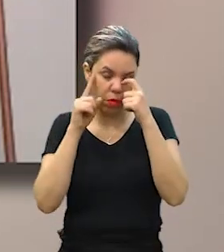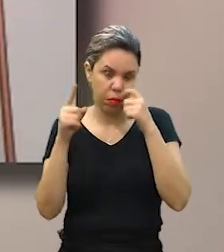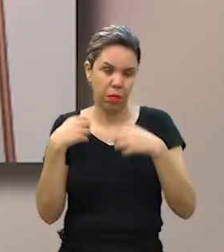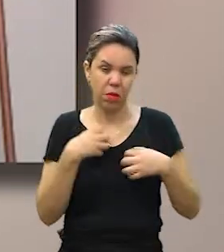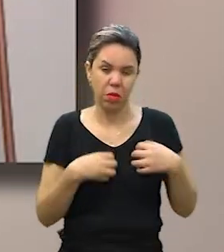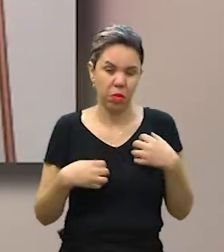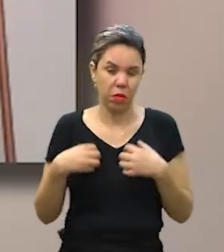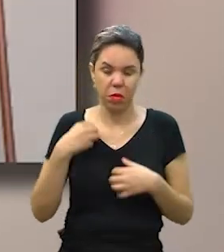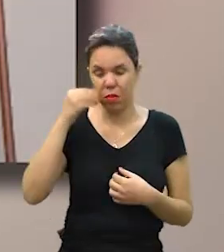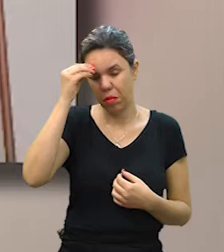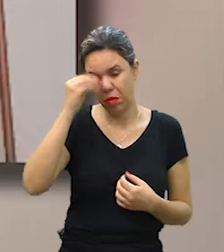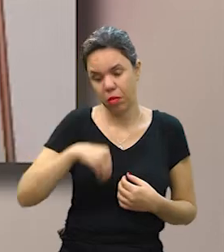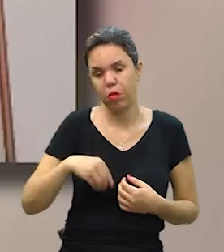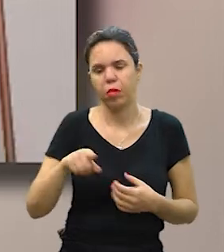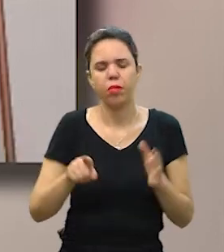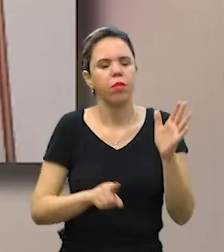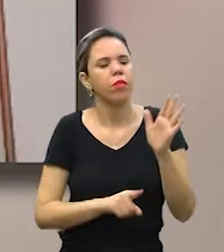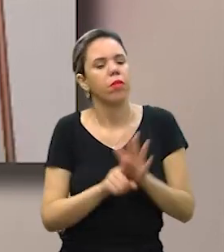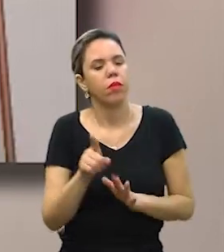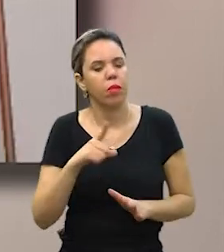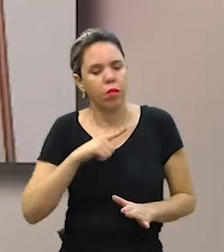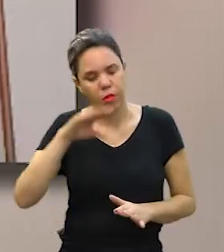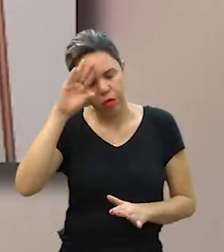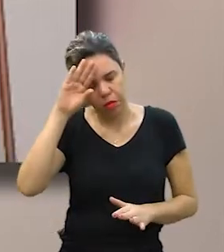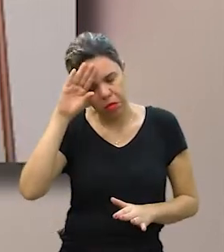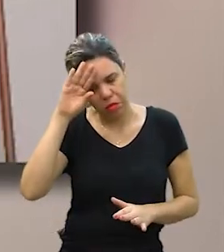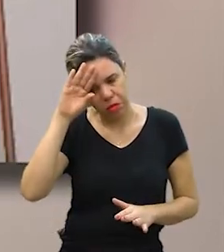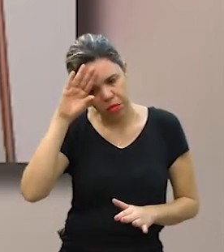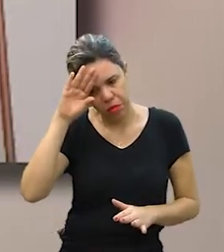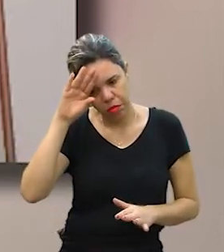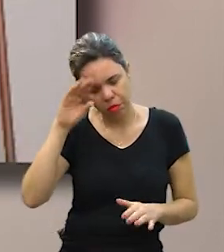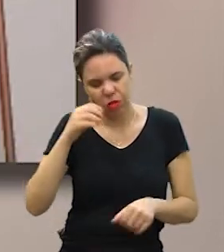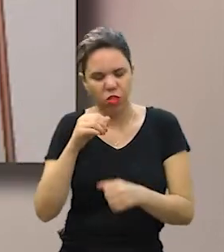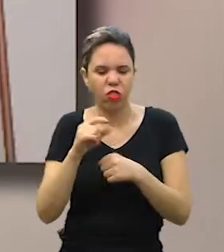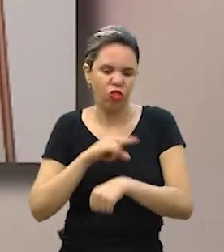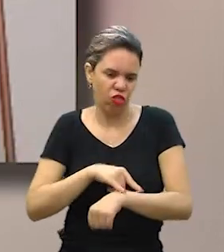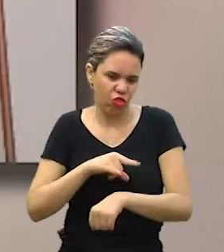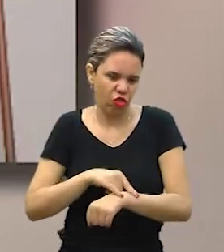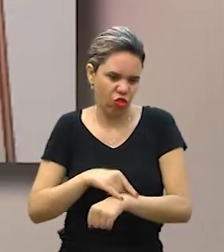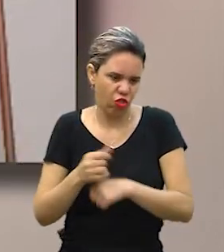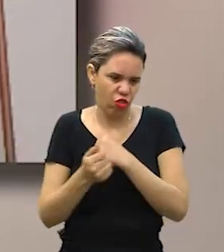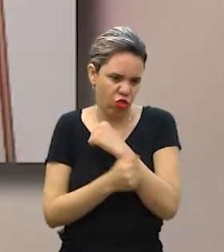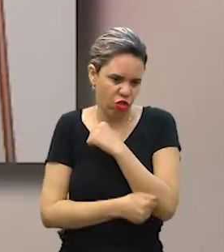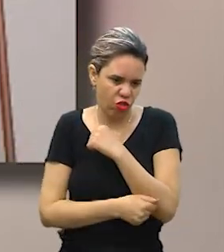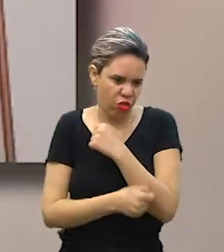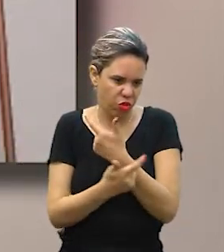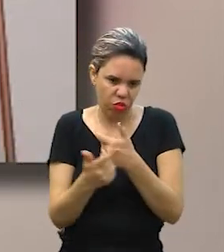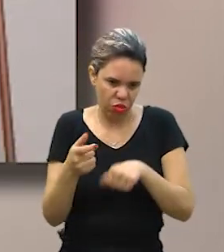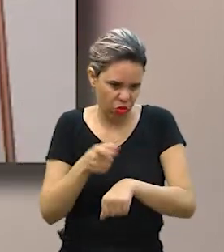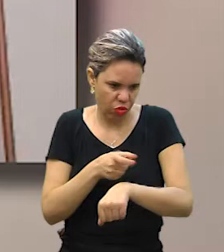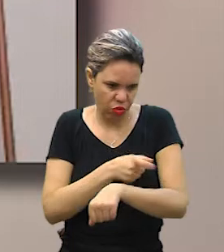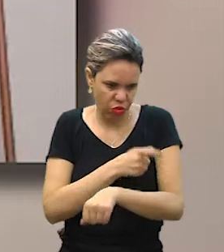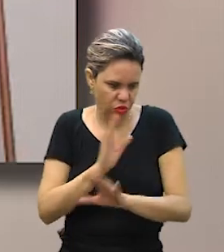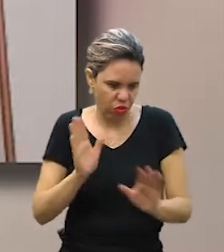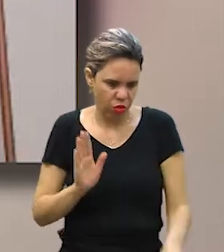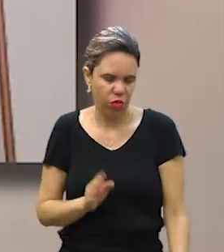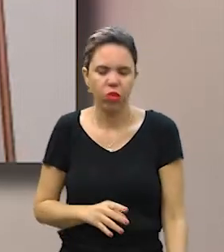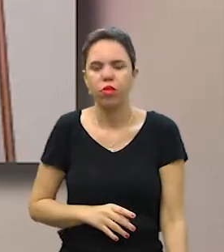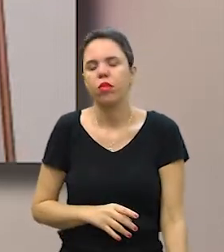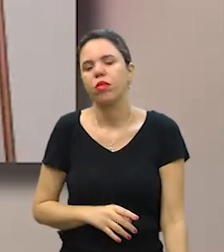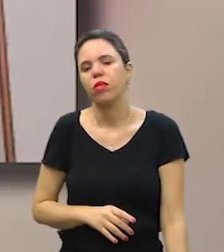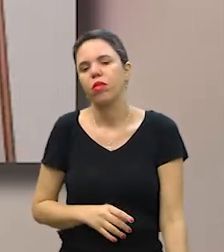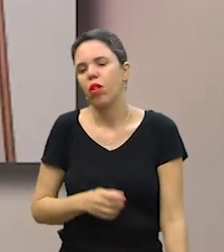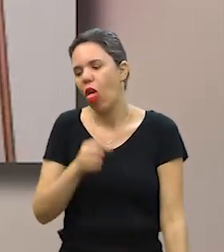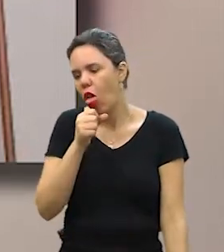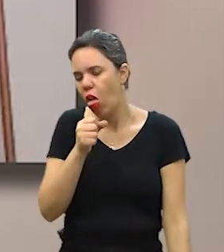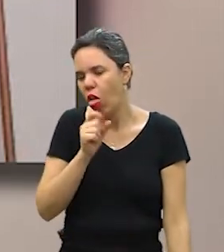mais indisposto, e aí você pergunta: teve febre? Tá fazendo xixi, fez cocô, não tem manchinha no corpo, não